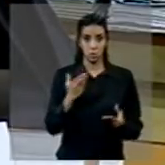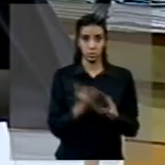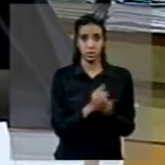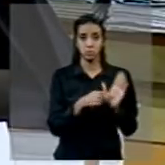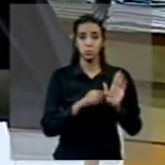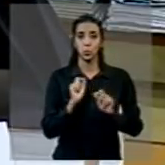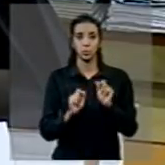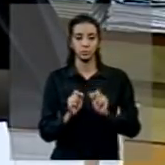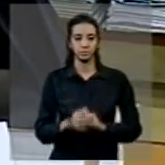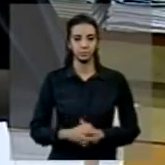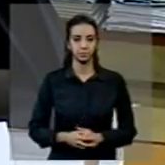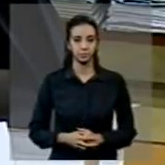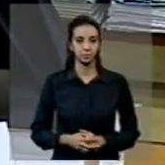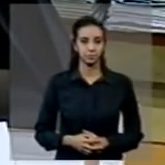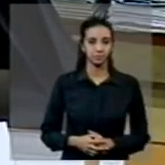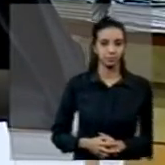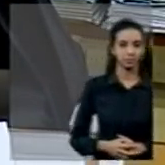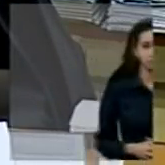Eleitoral.